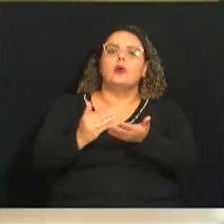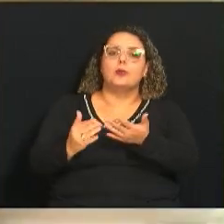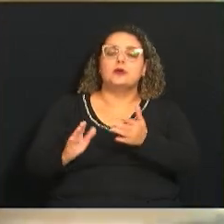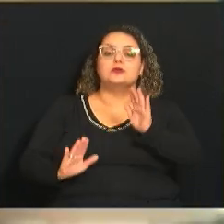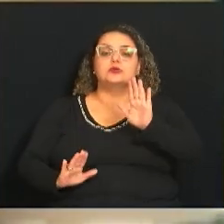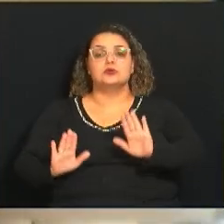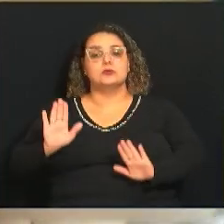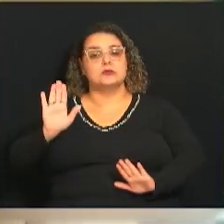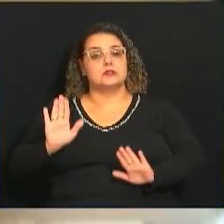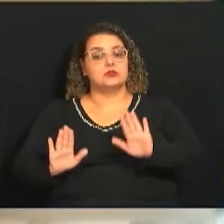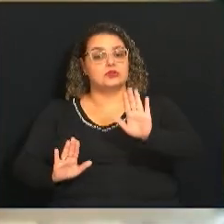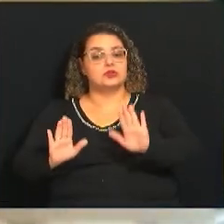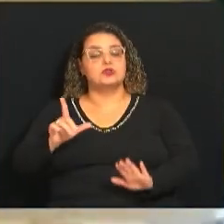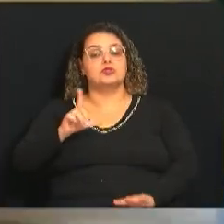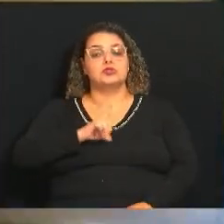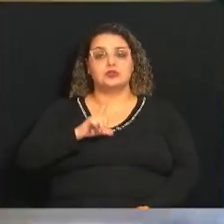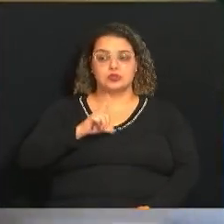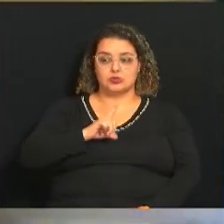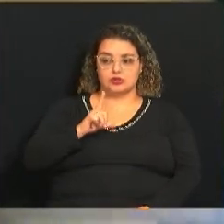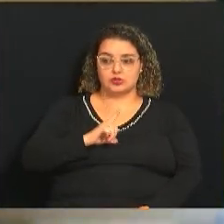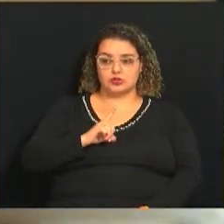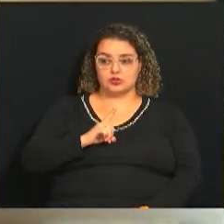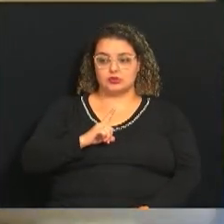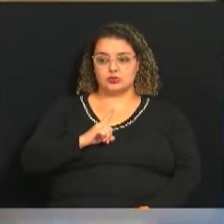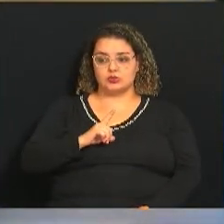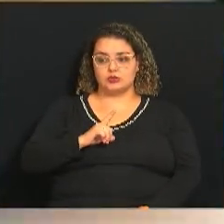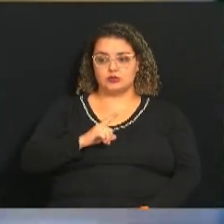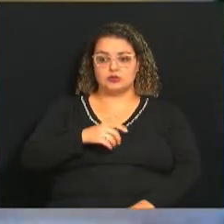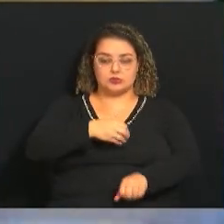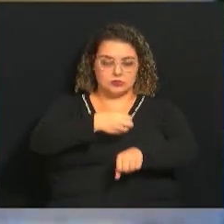Consequentemente, fica consignado o meu voto favorável.